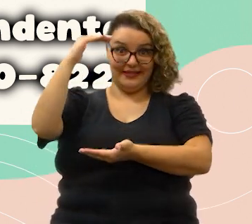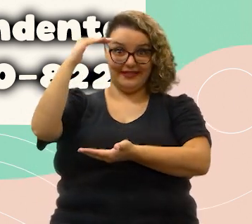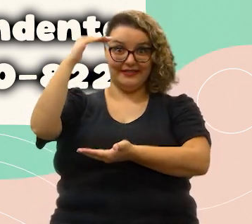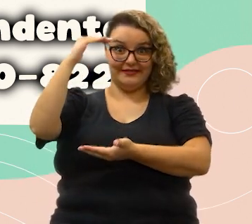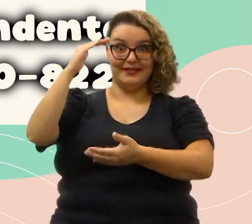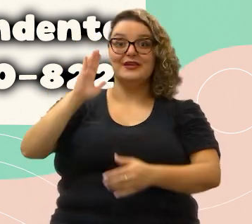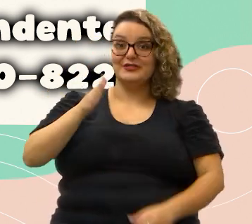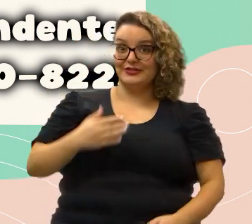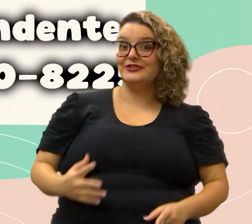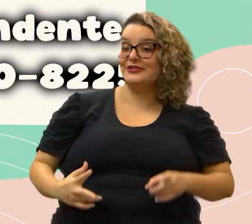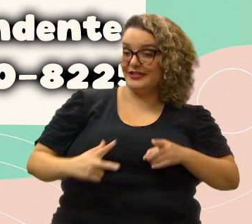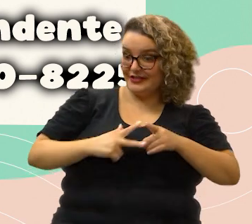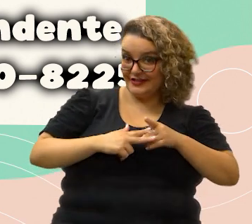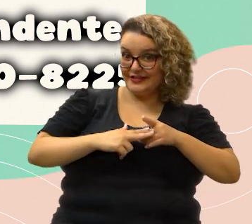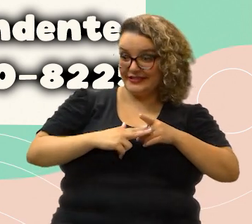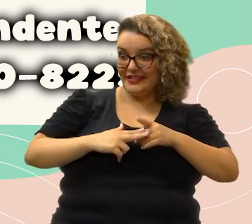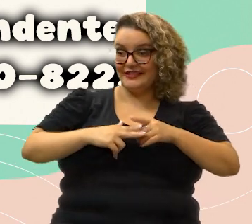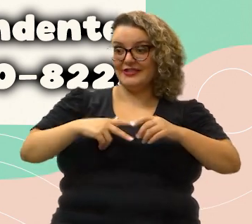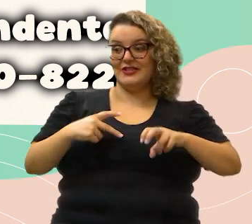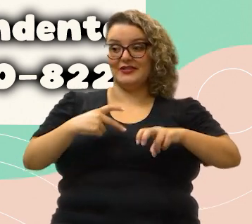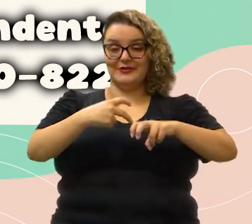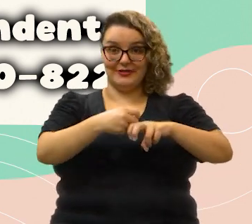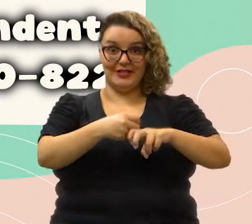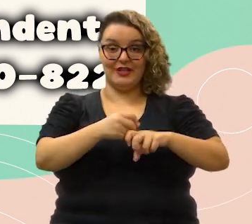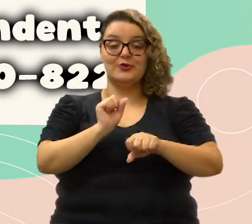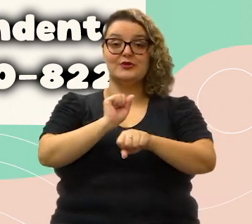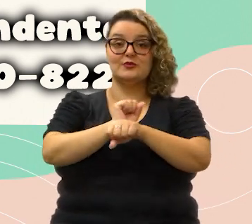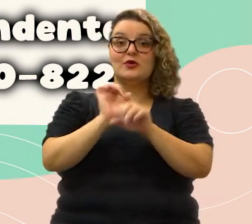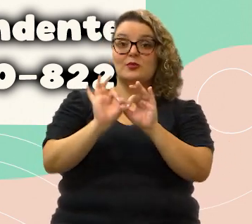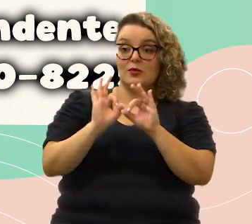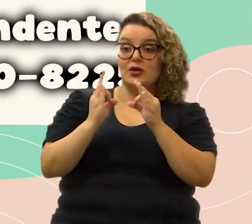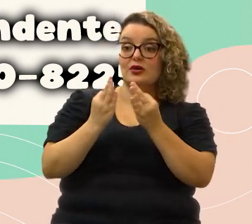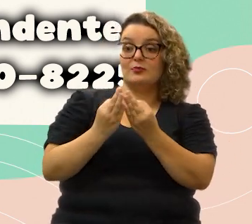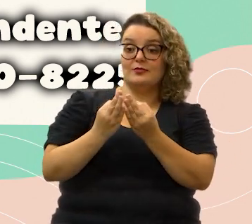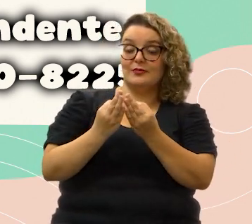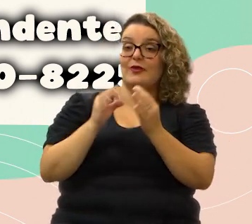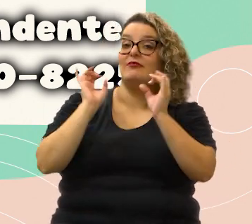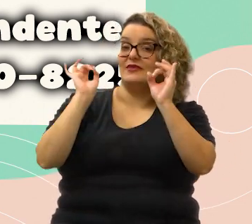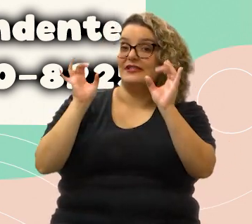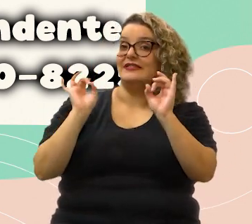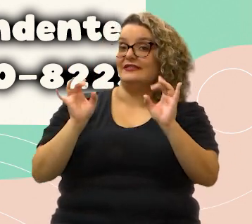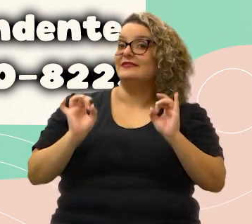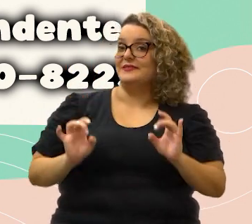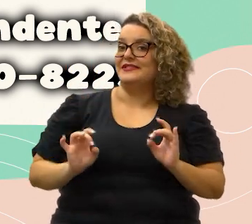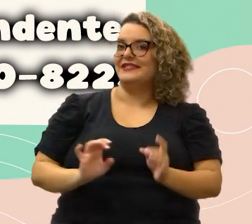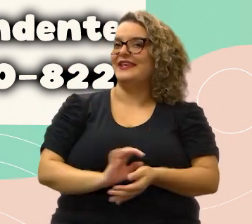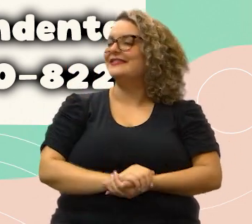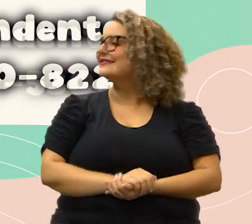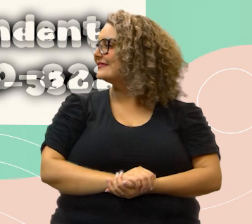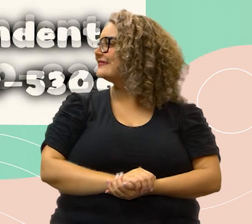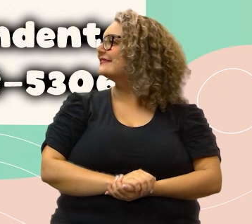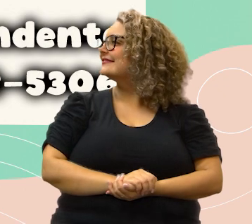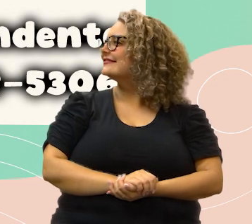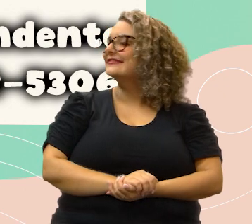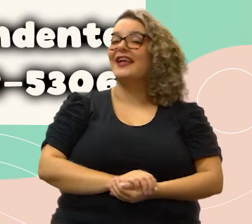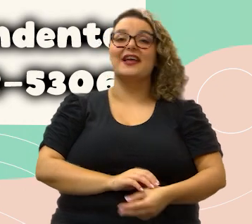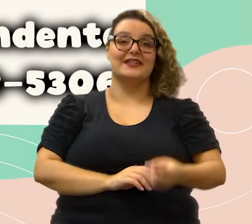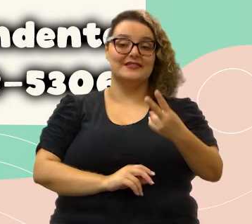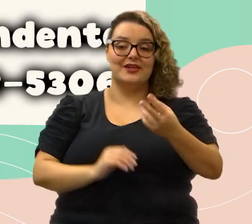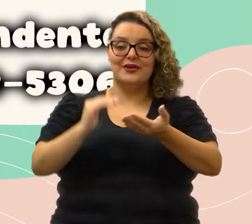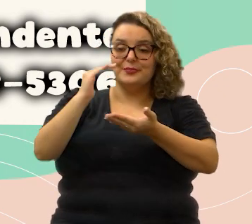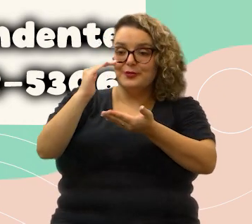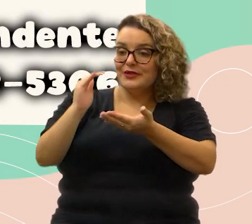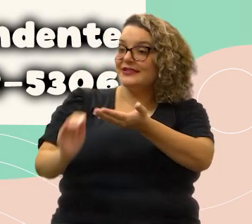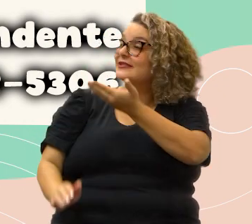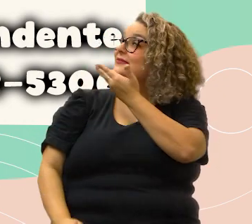grande, castrado e vacinado. Está aguardando por uma família bem especial. Esses dois